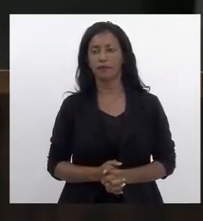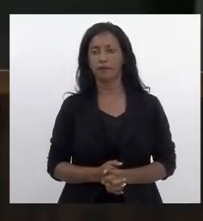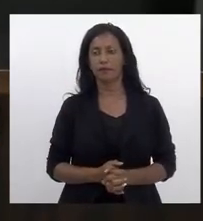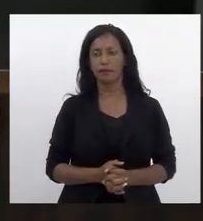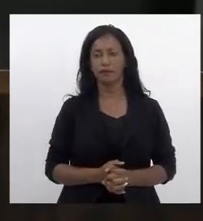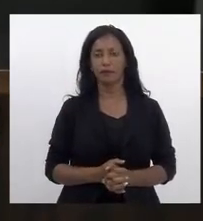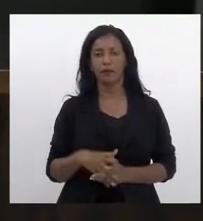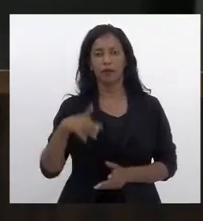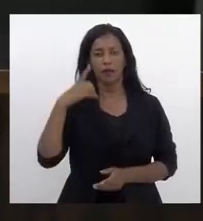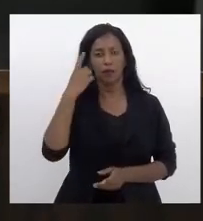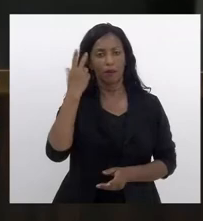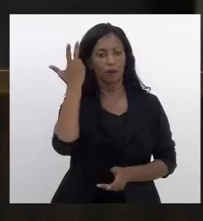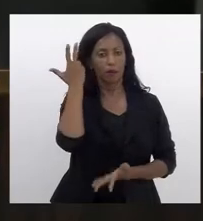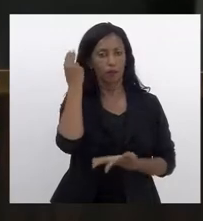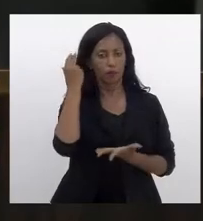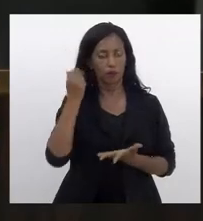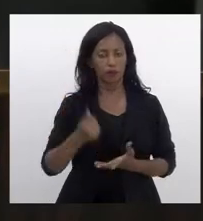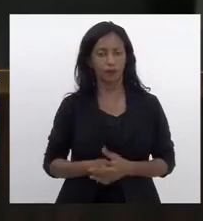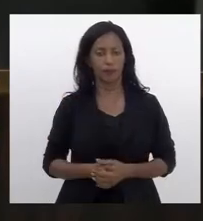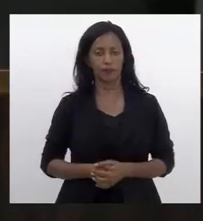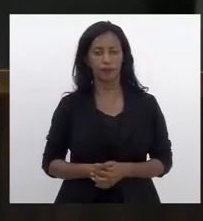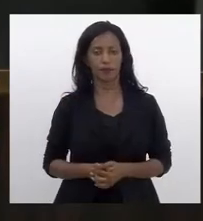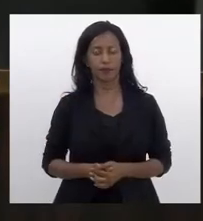Deputado Eliomar Coelho.